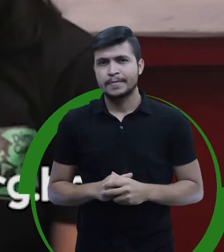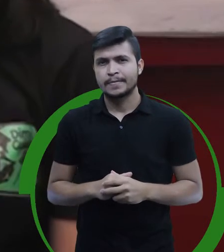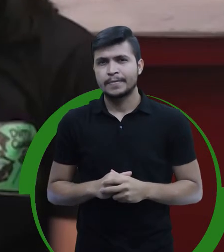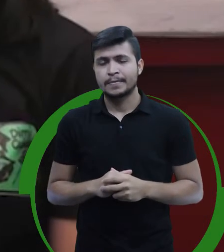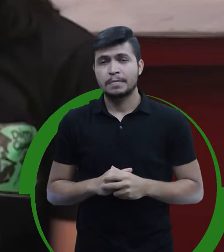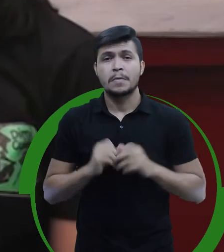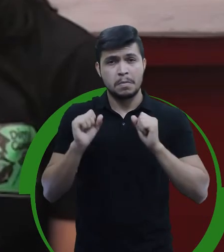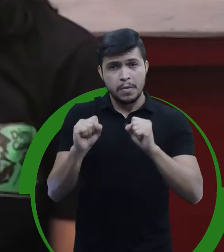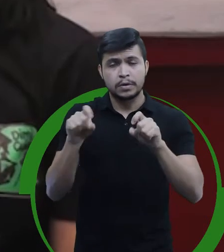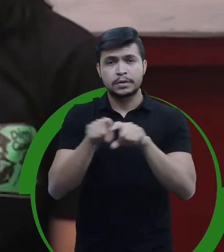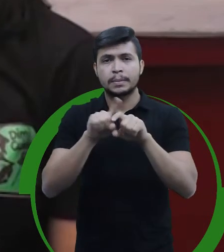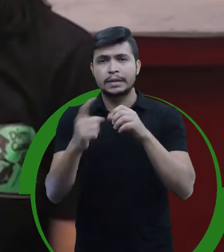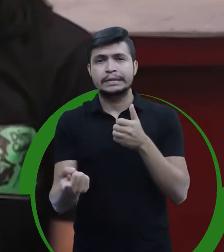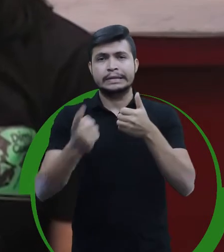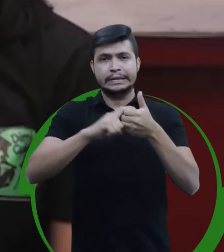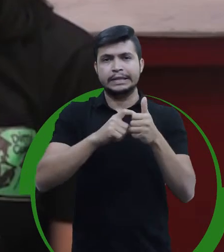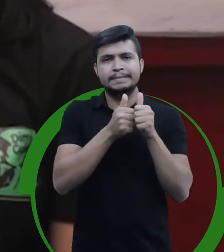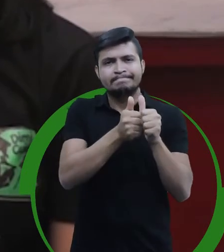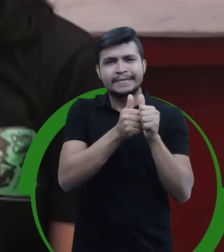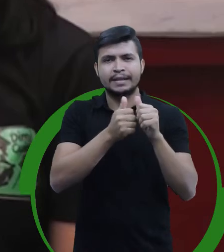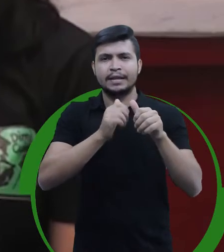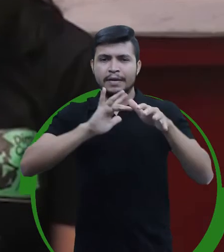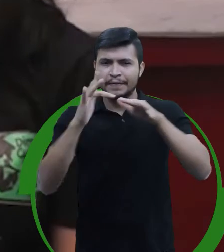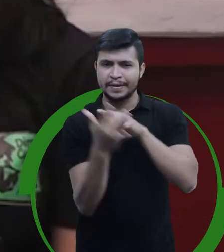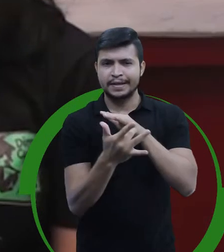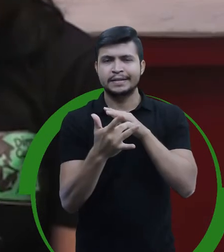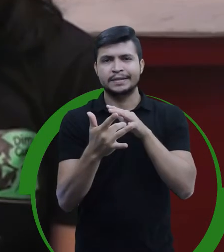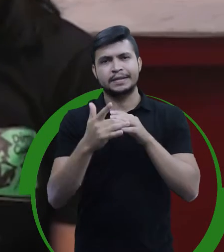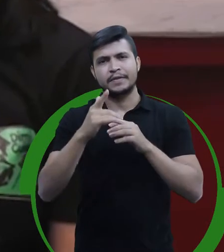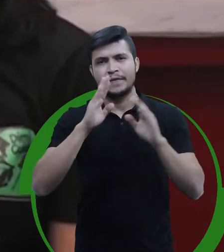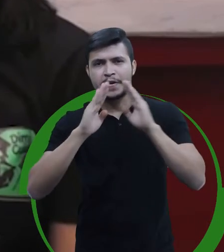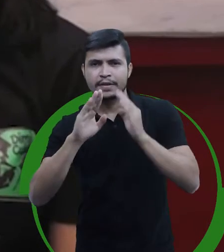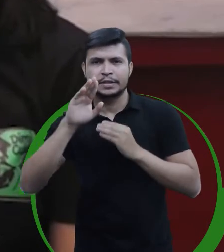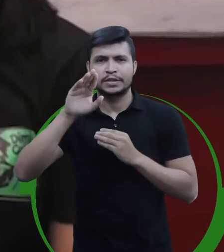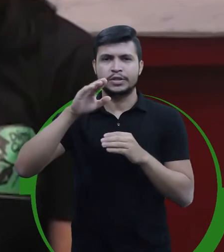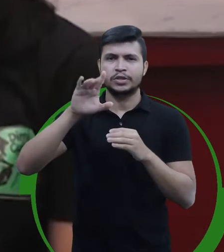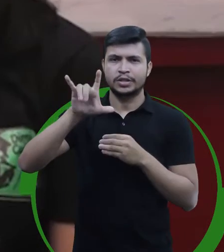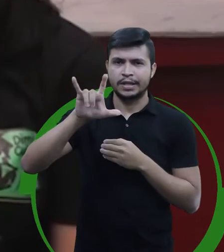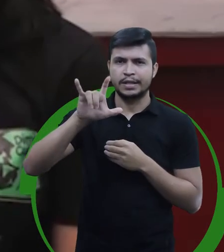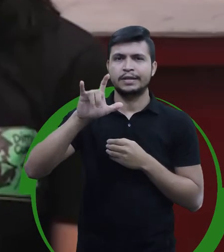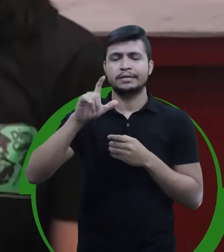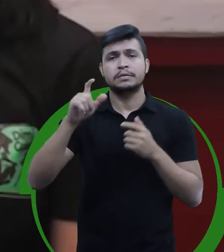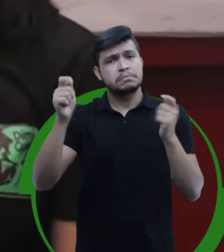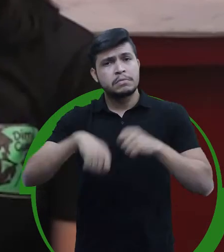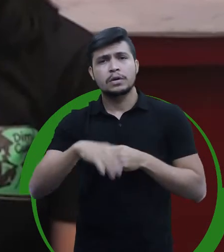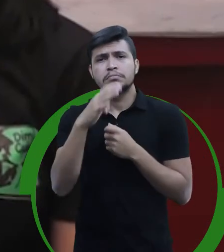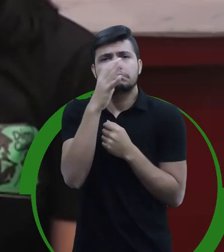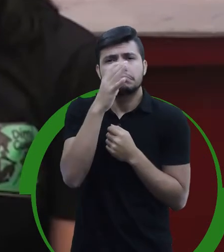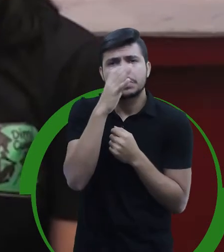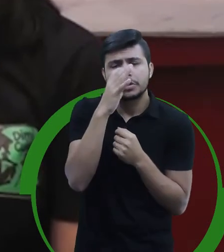www.institutodemecuida.org.br, nos seguisse na fanpage do Facebook e no Instagram e assistisse mais